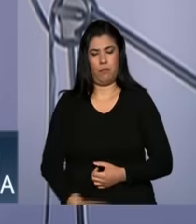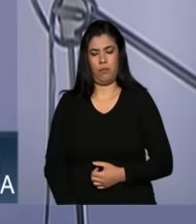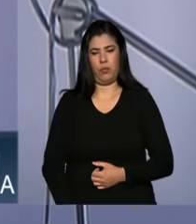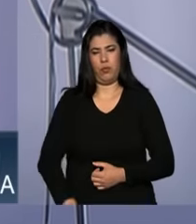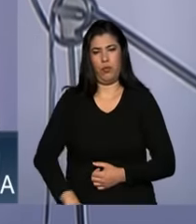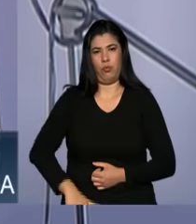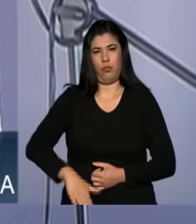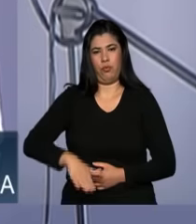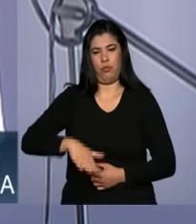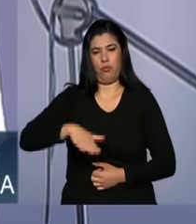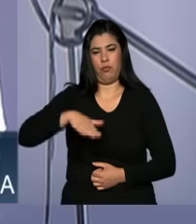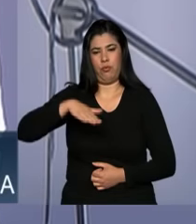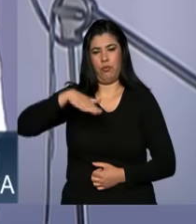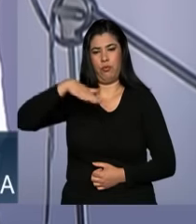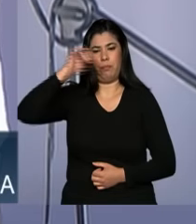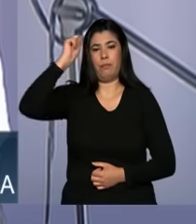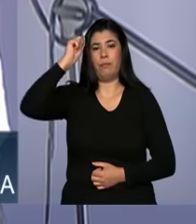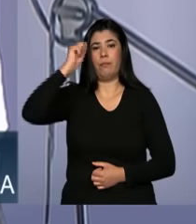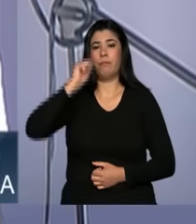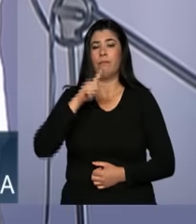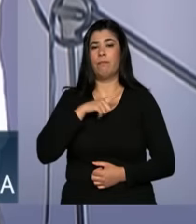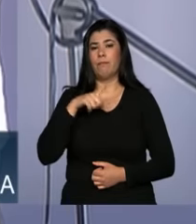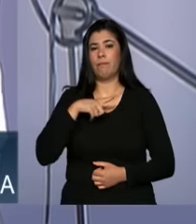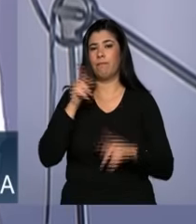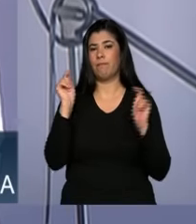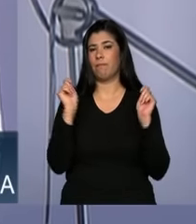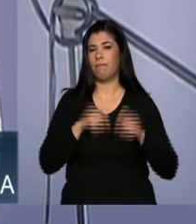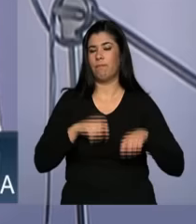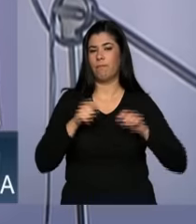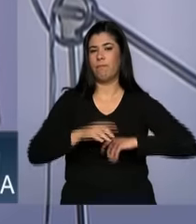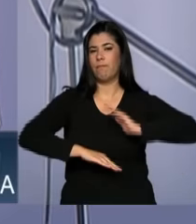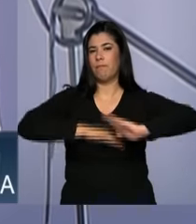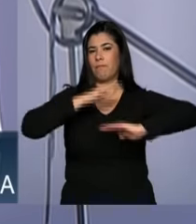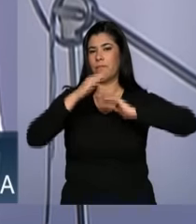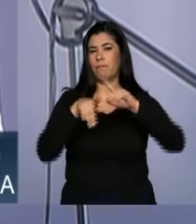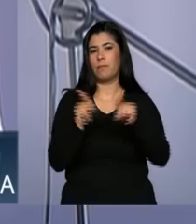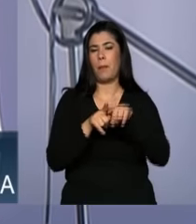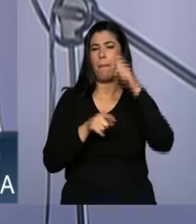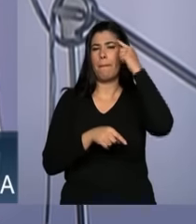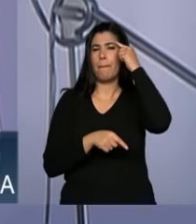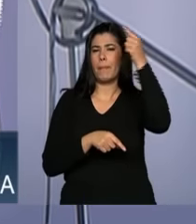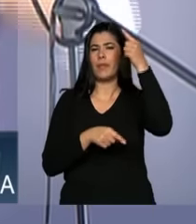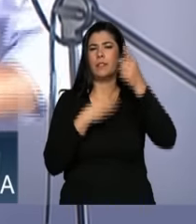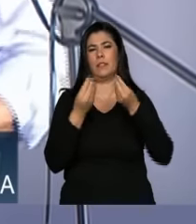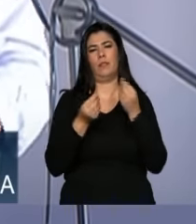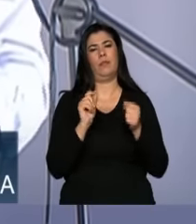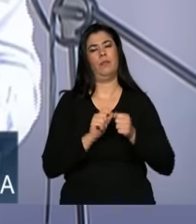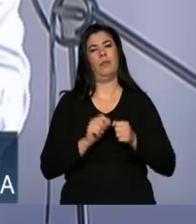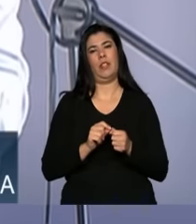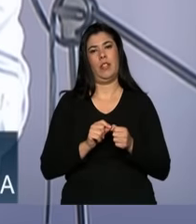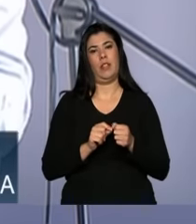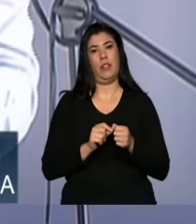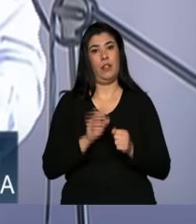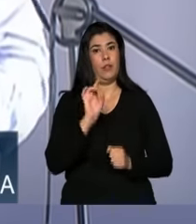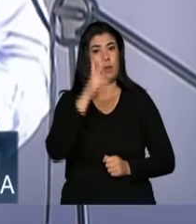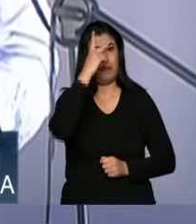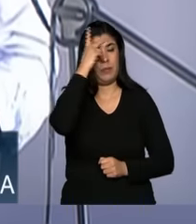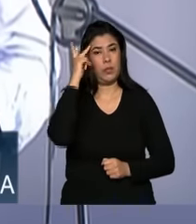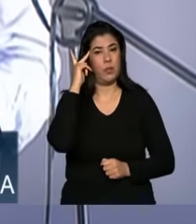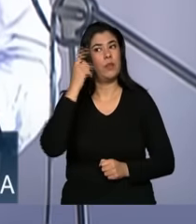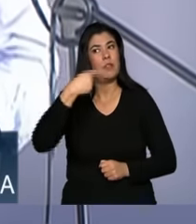criança desenvolve a capacidade de raciocinar, de pensar. E só quem ia para a